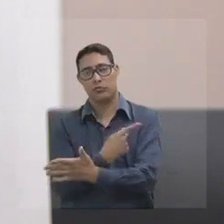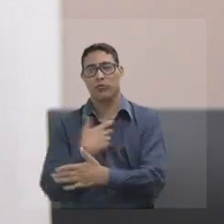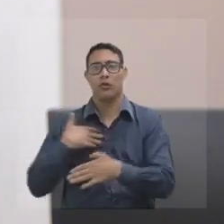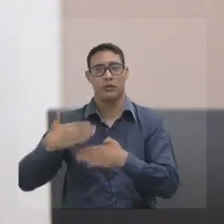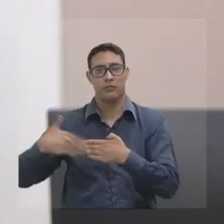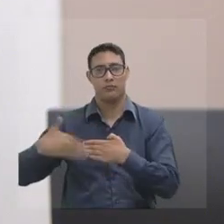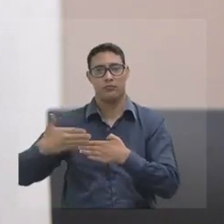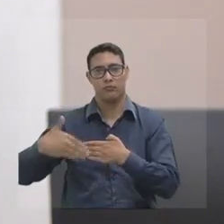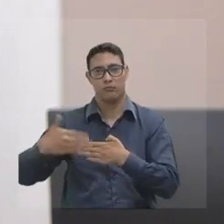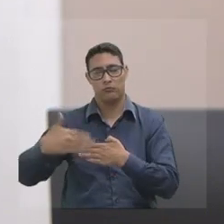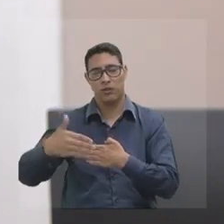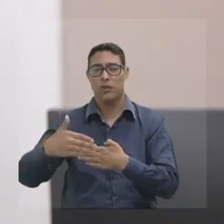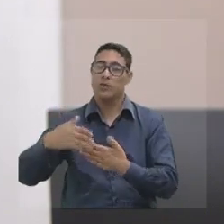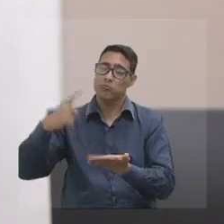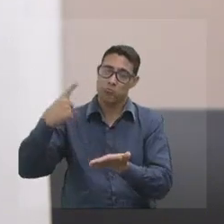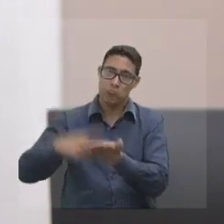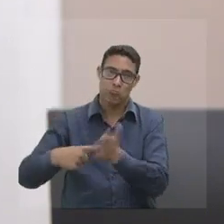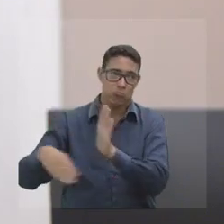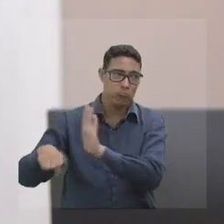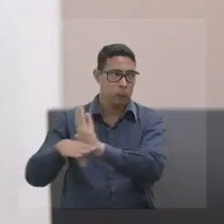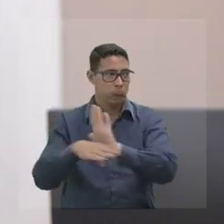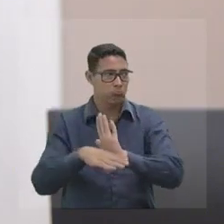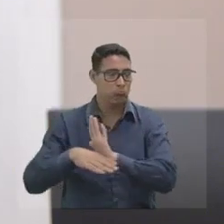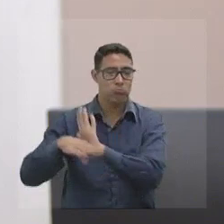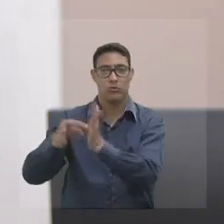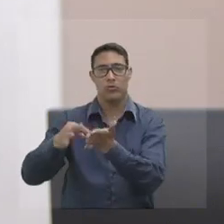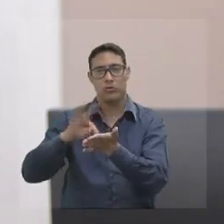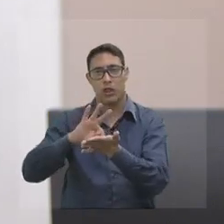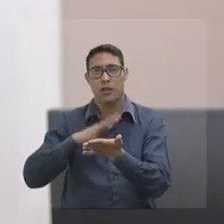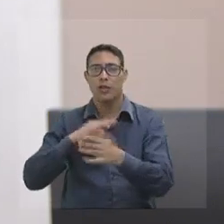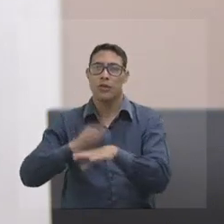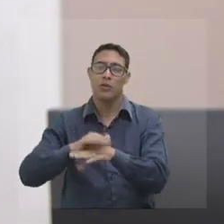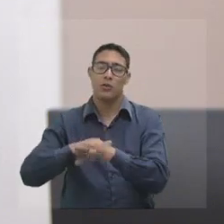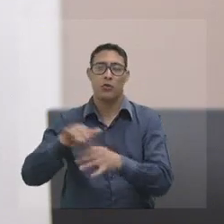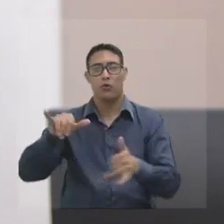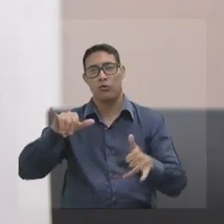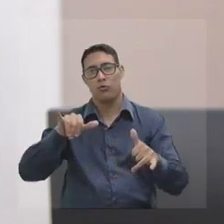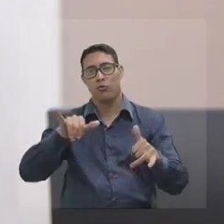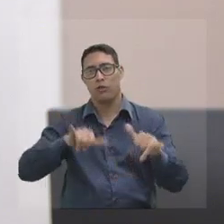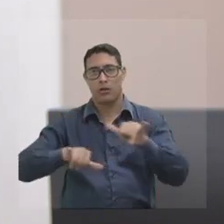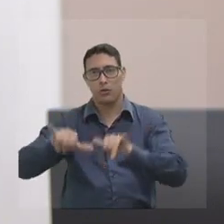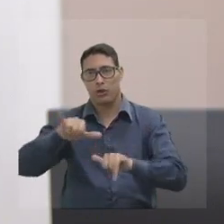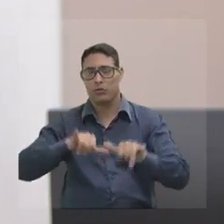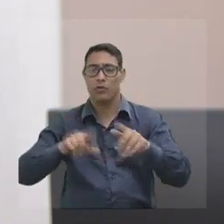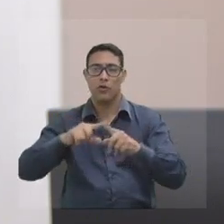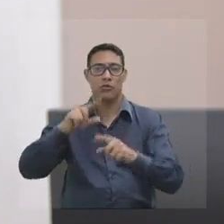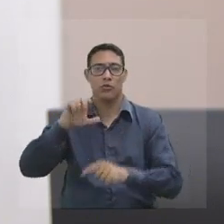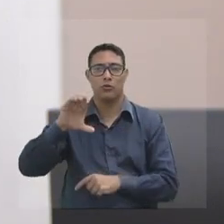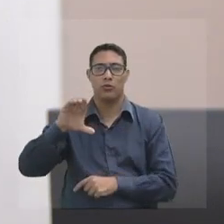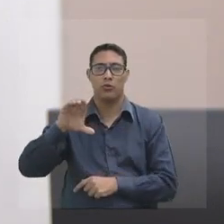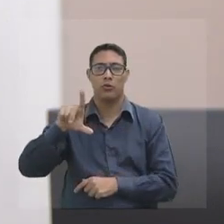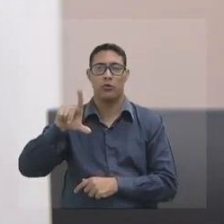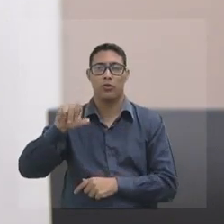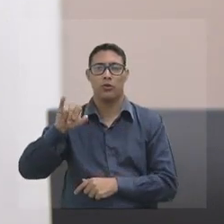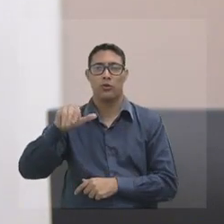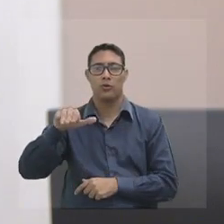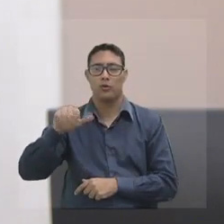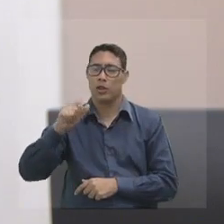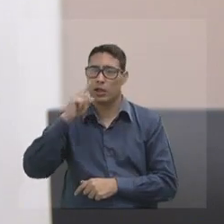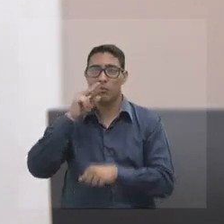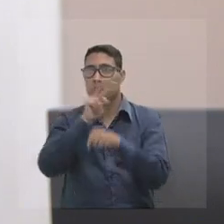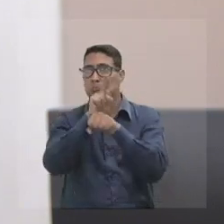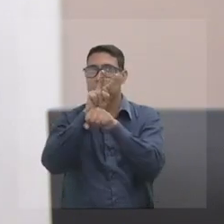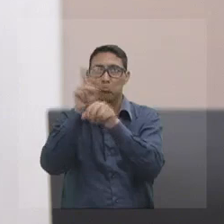acústico operação técnica com o laboratório de observação é Observatório do clima para a gente ampliar o acesso